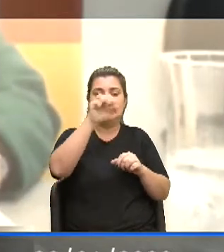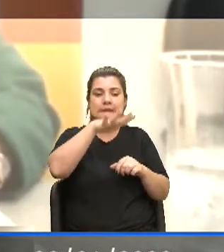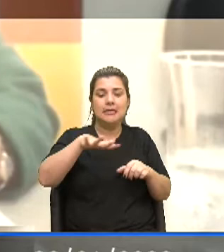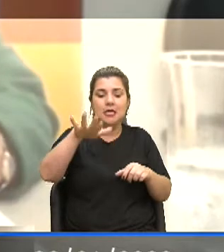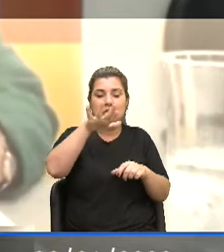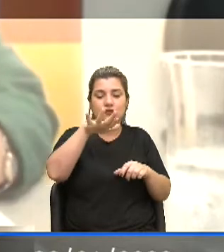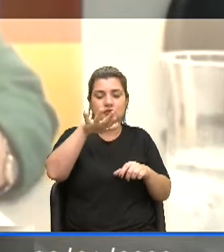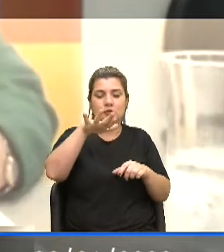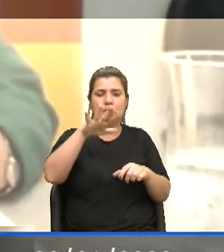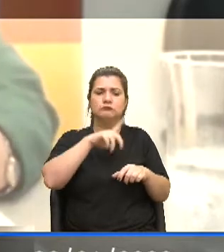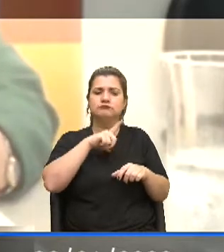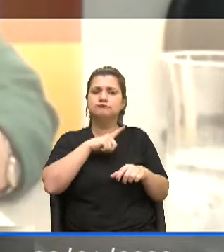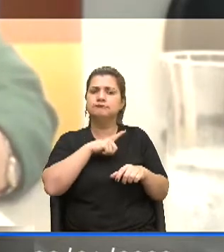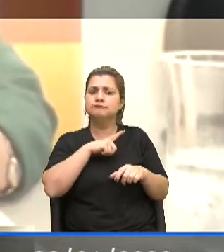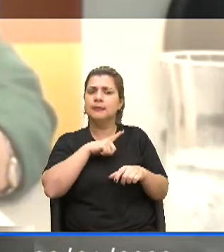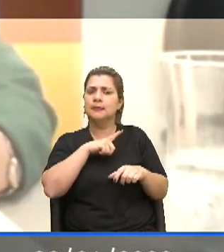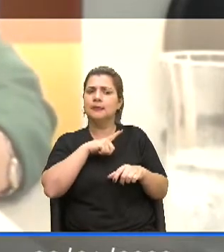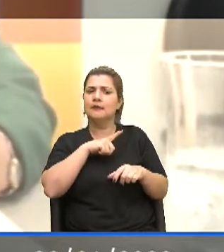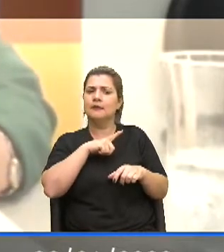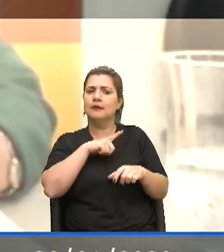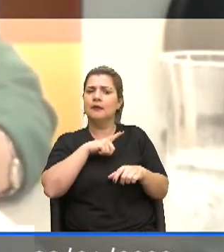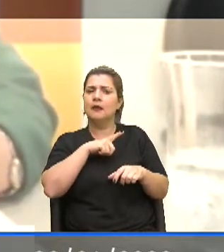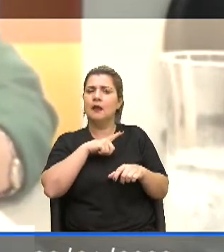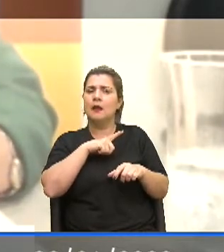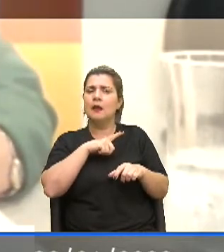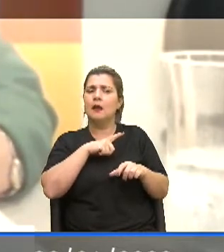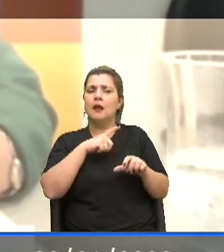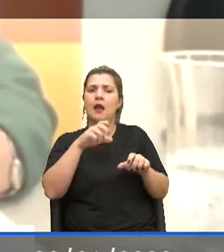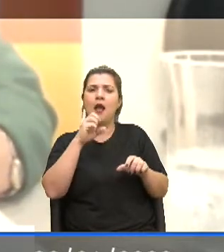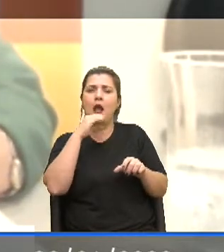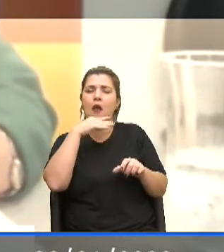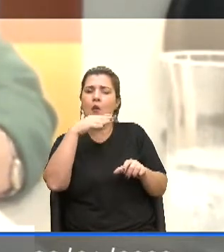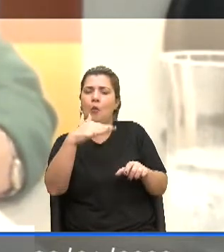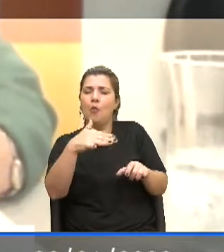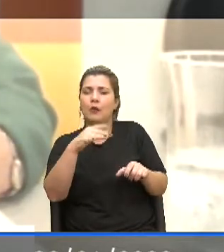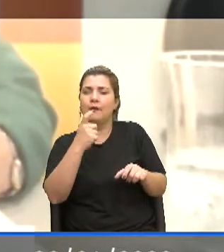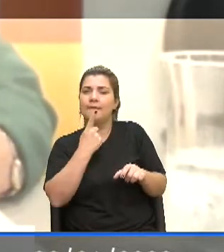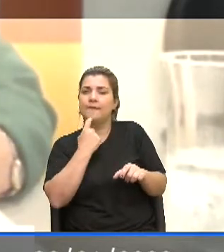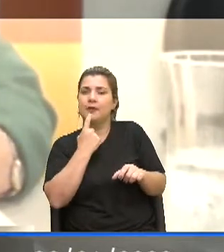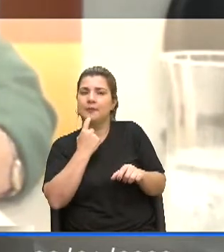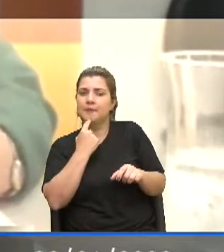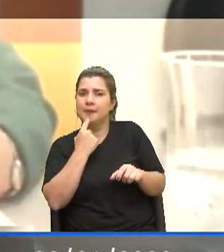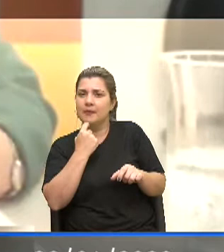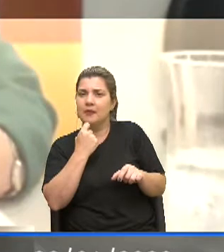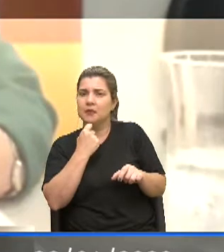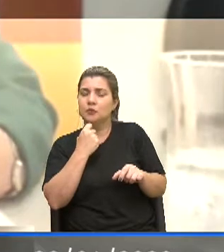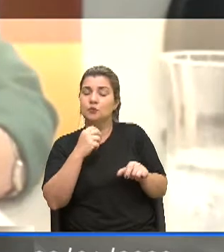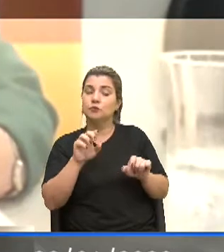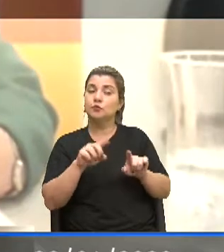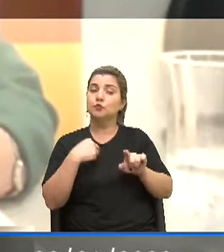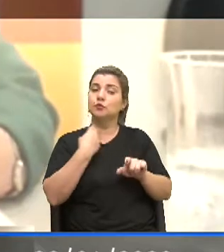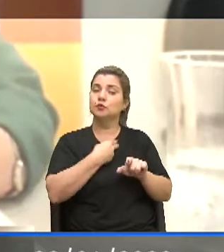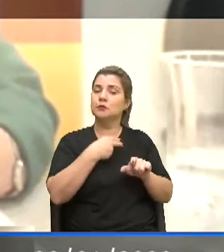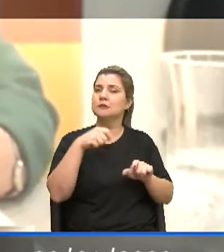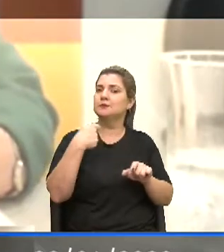um sinal vermelho, nós talvez tenhamos que